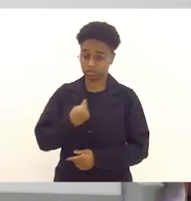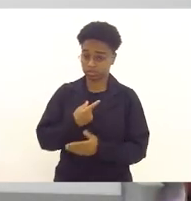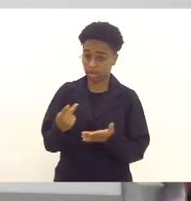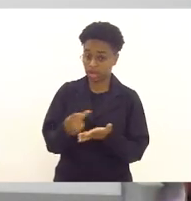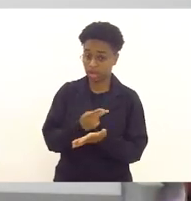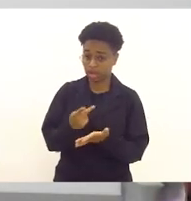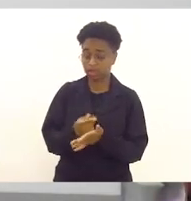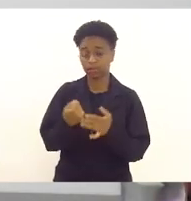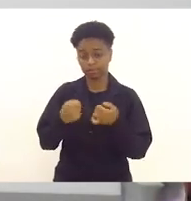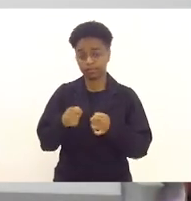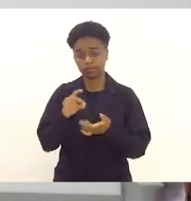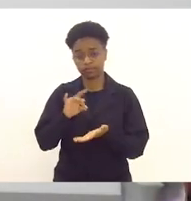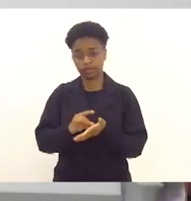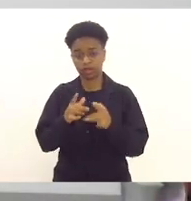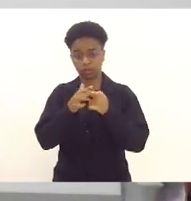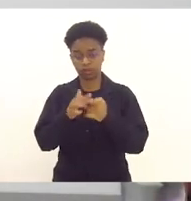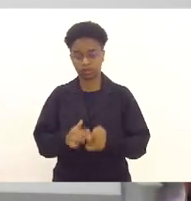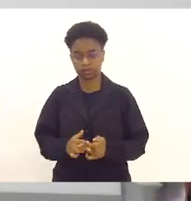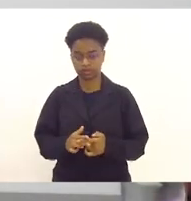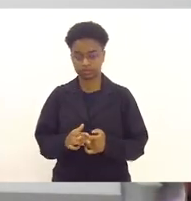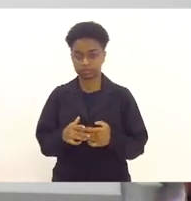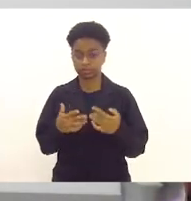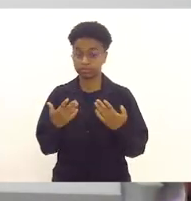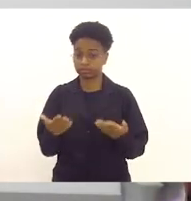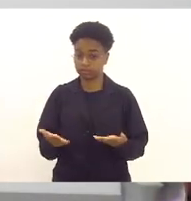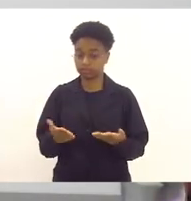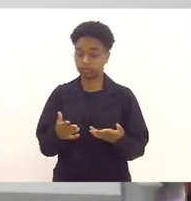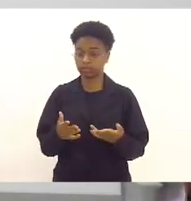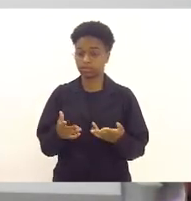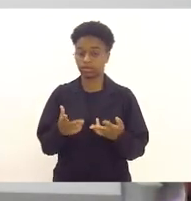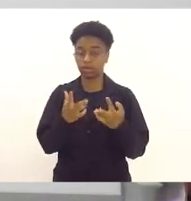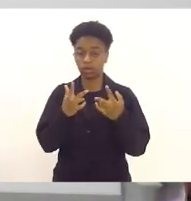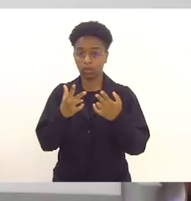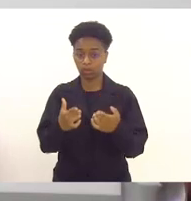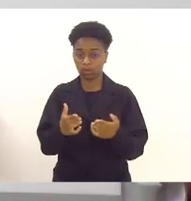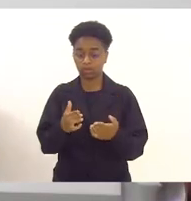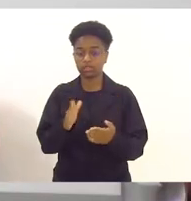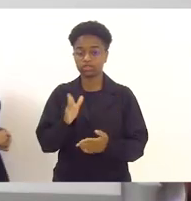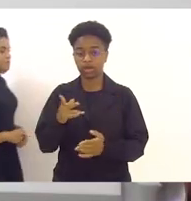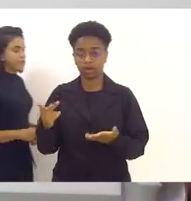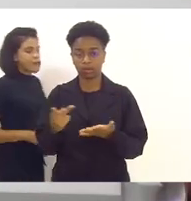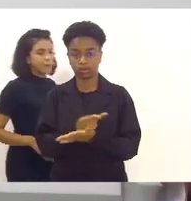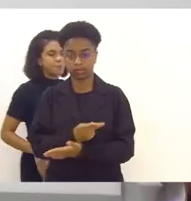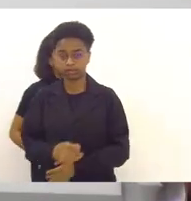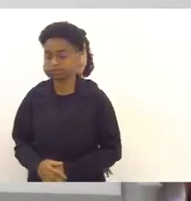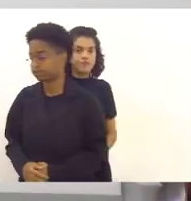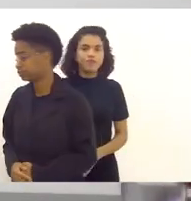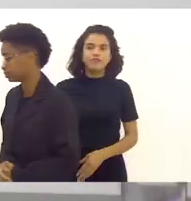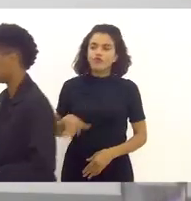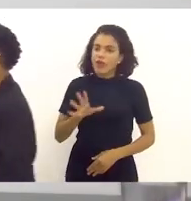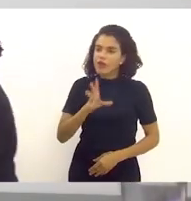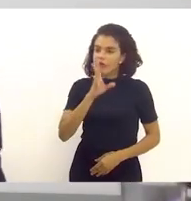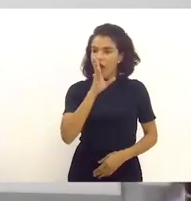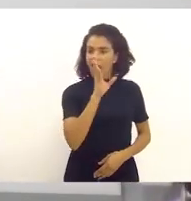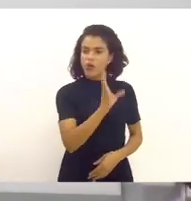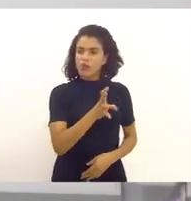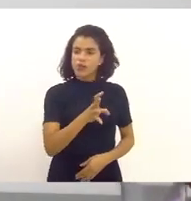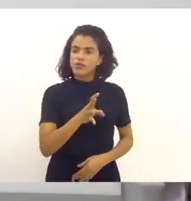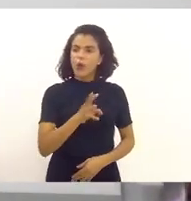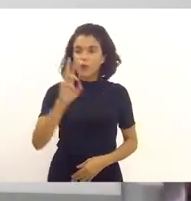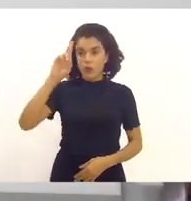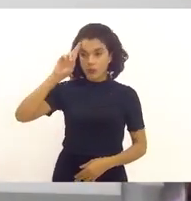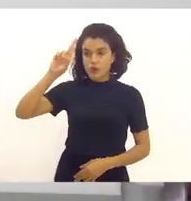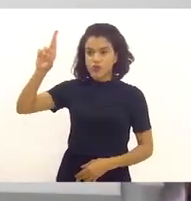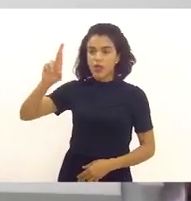precisamos nos corrigir então da mesma forma que já teve acusação é é de que o chefe de